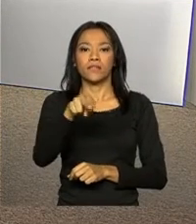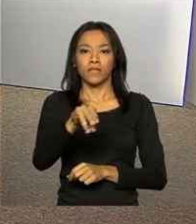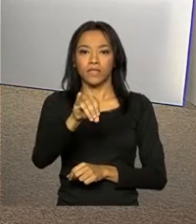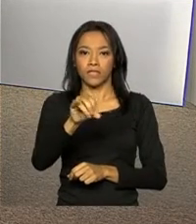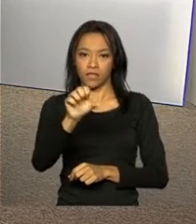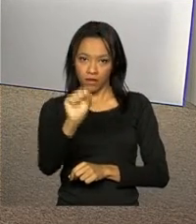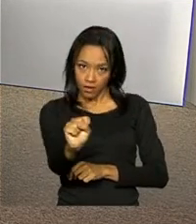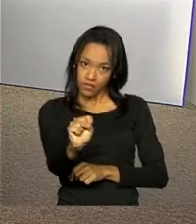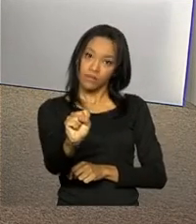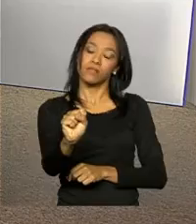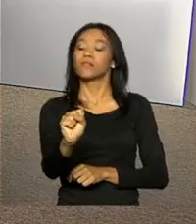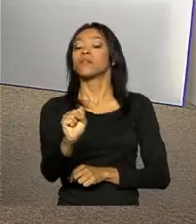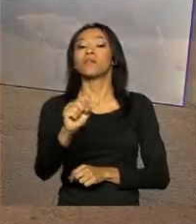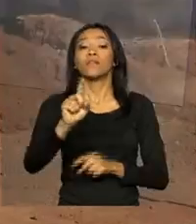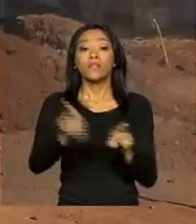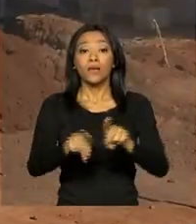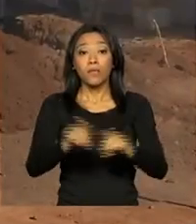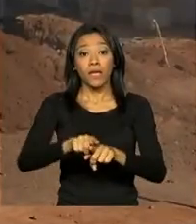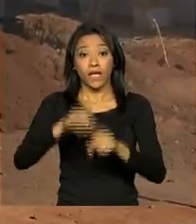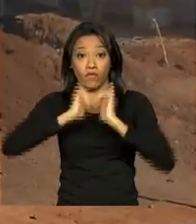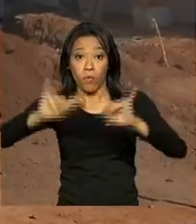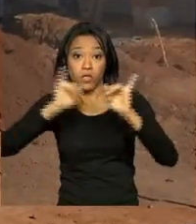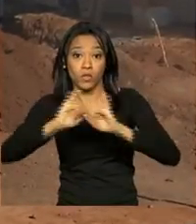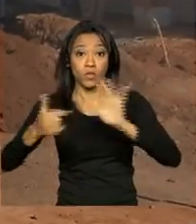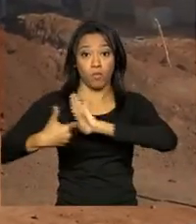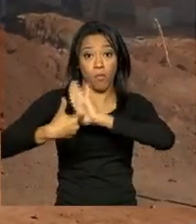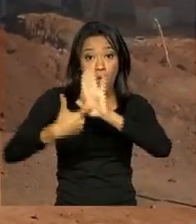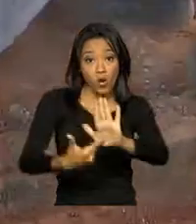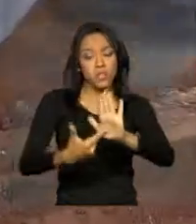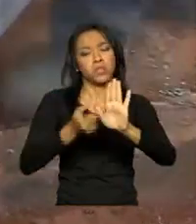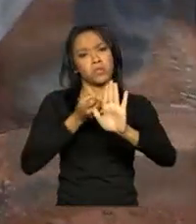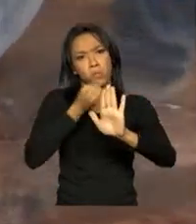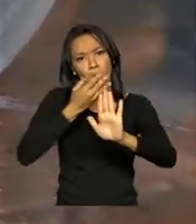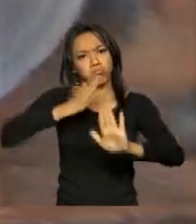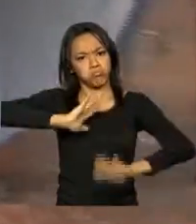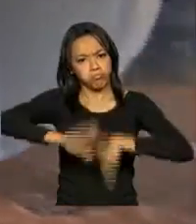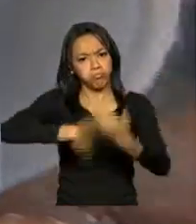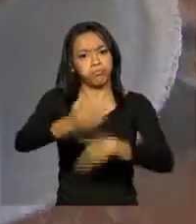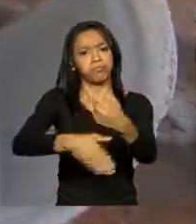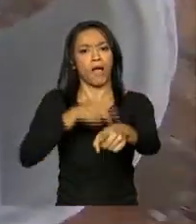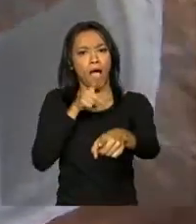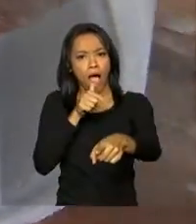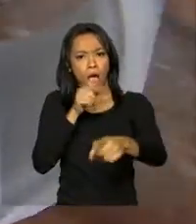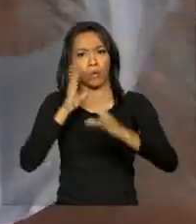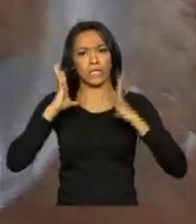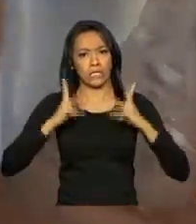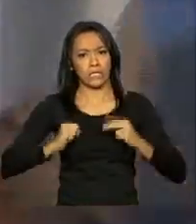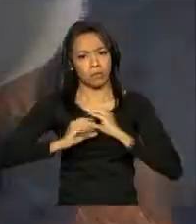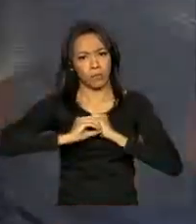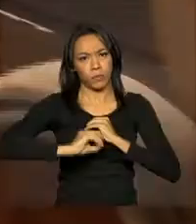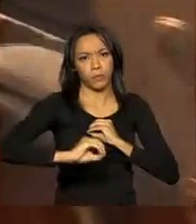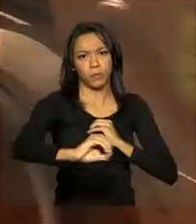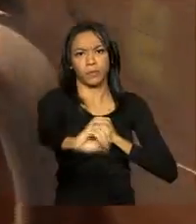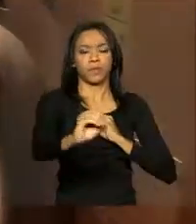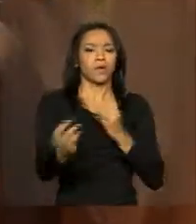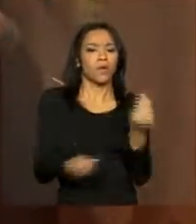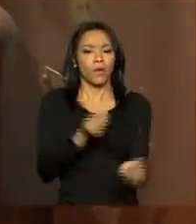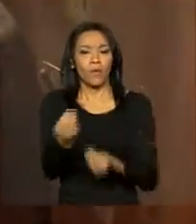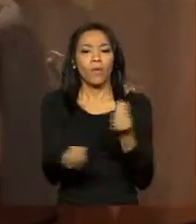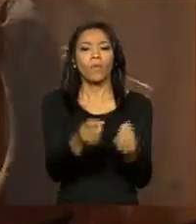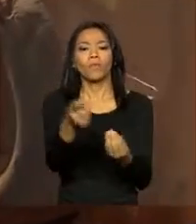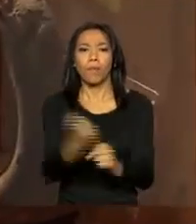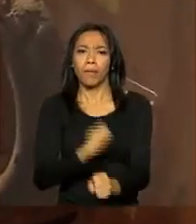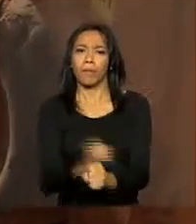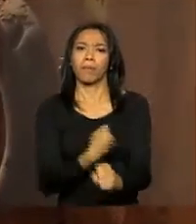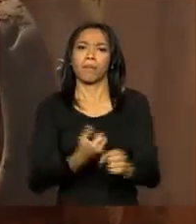saneamento. Os levantamentos mostram os índices de evolução dos serviços de água e esgotamento sanitário em cerca